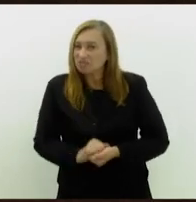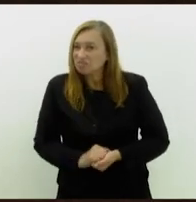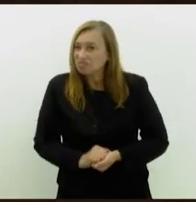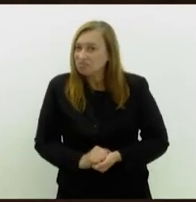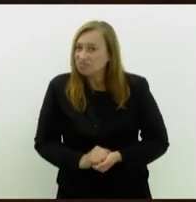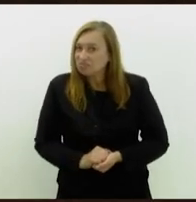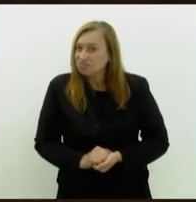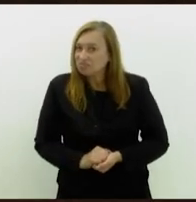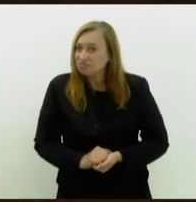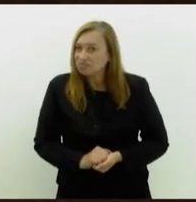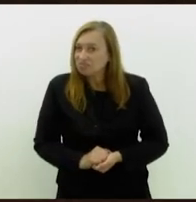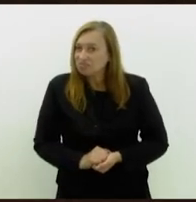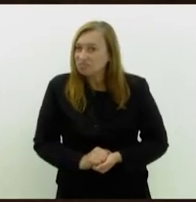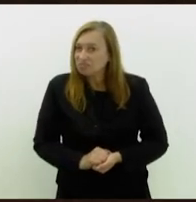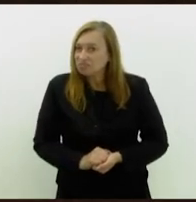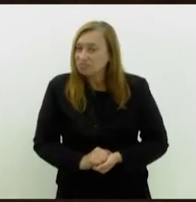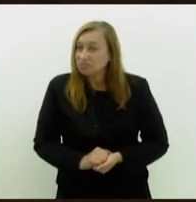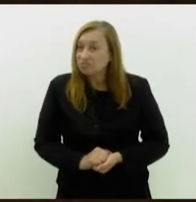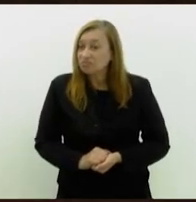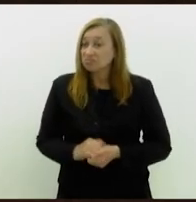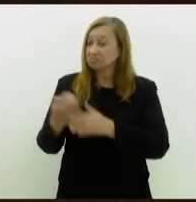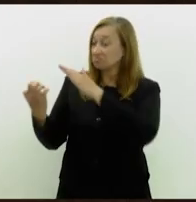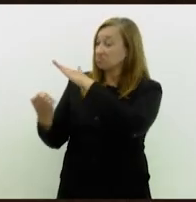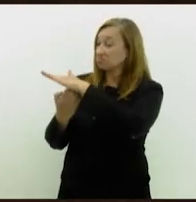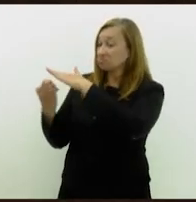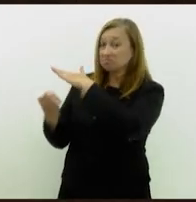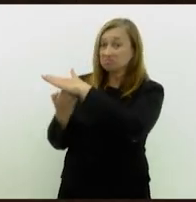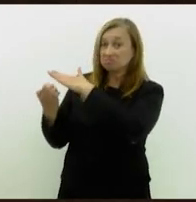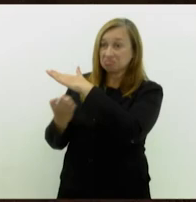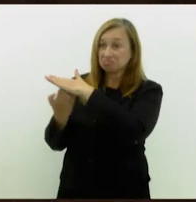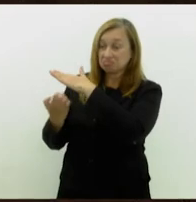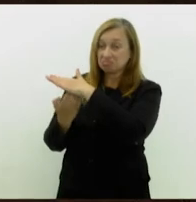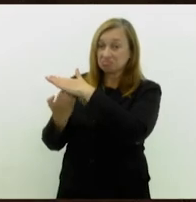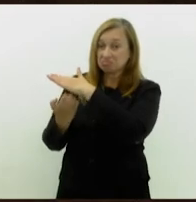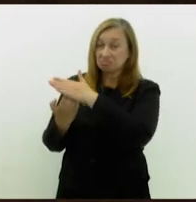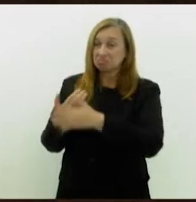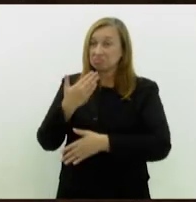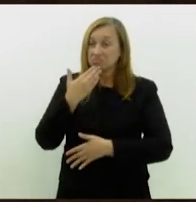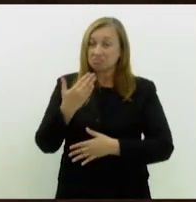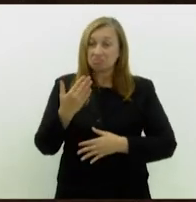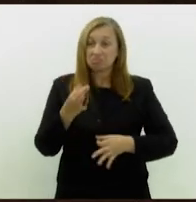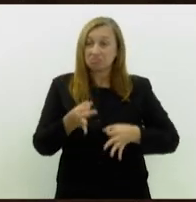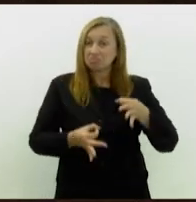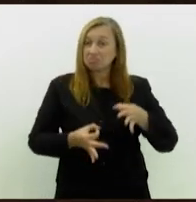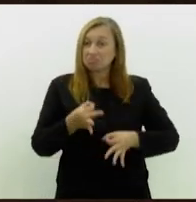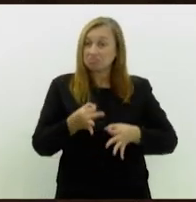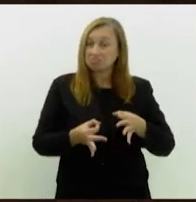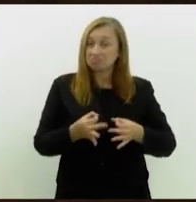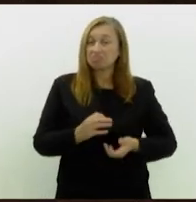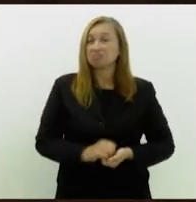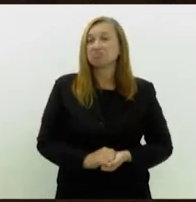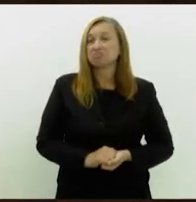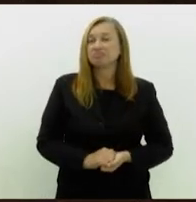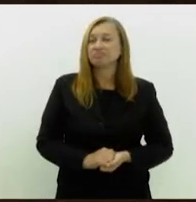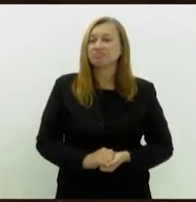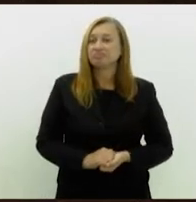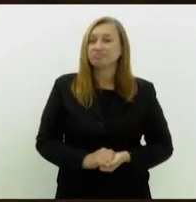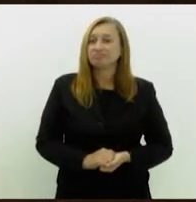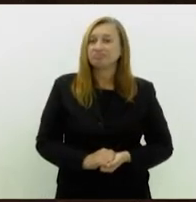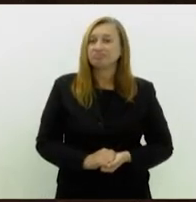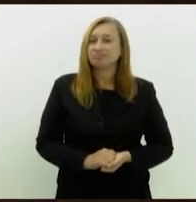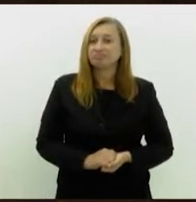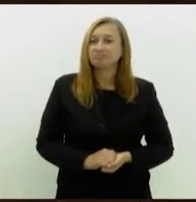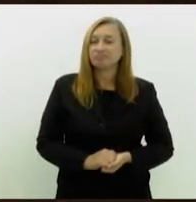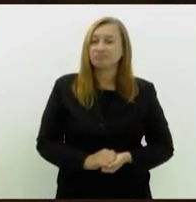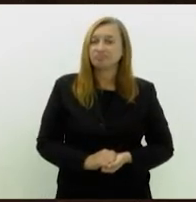5 a concessionária em recuperação judicial ameaçando entregar